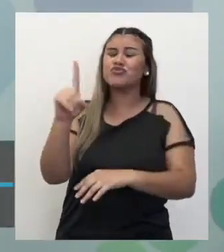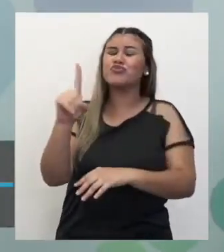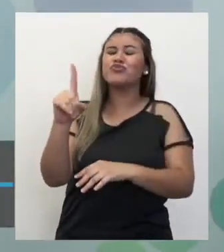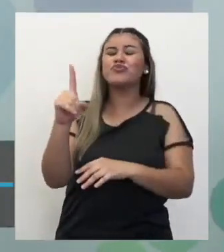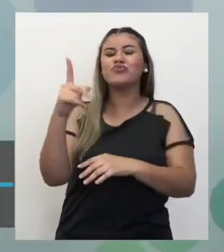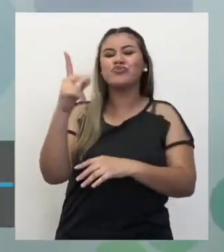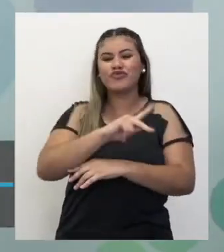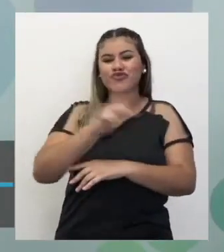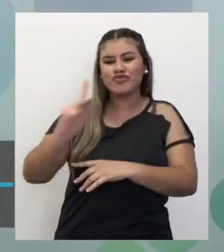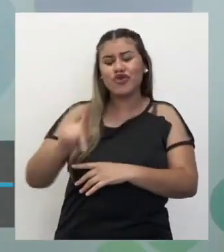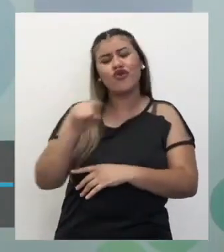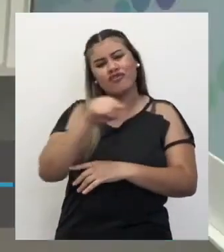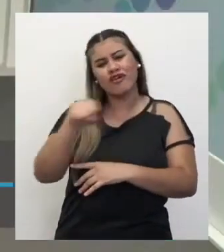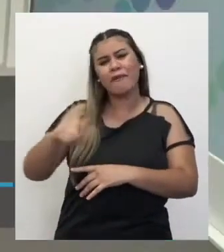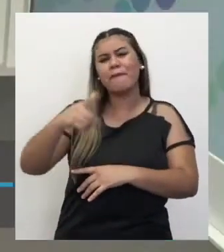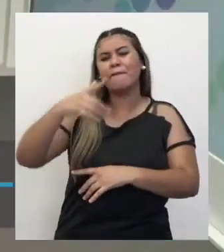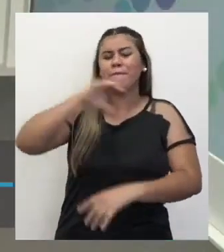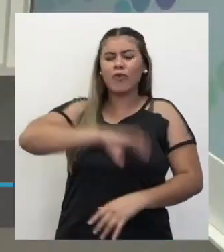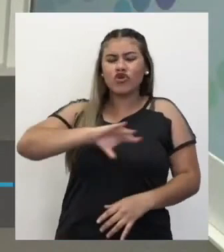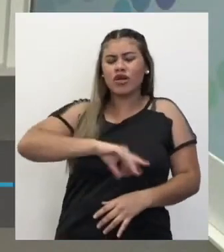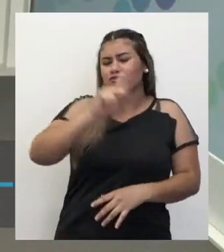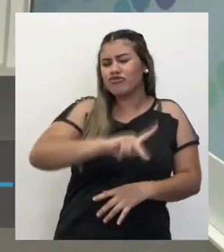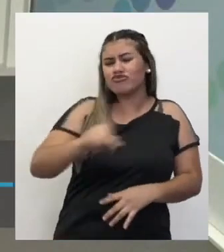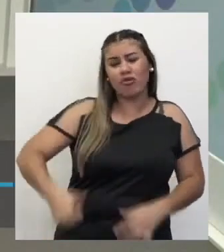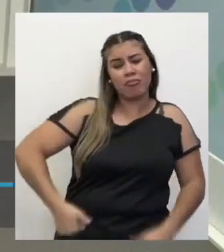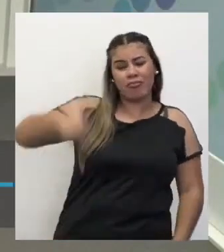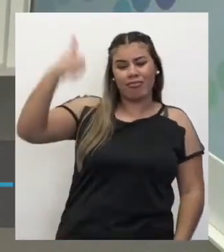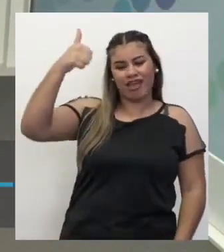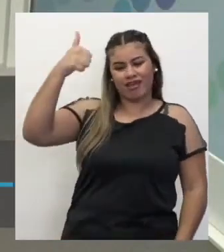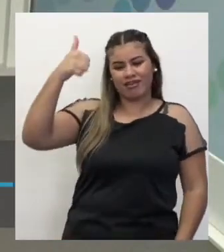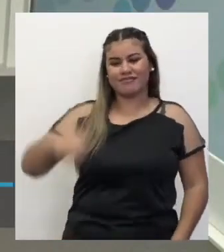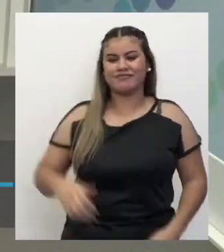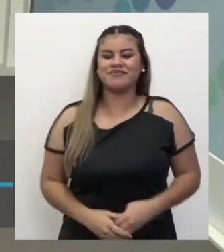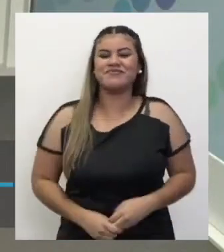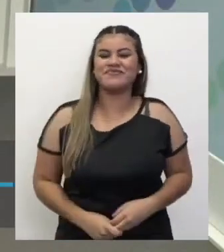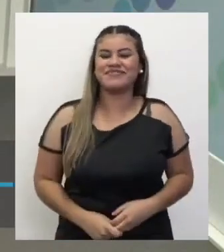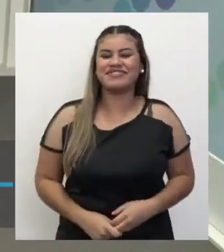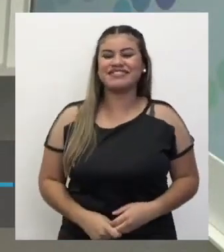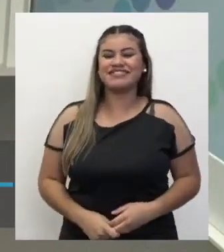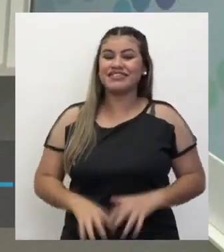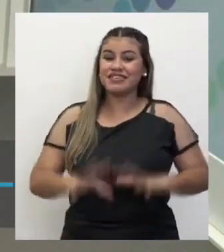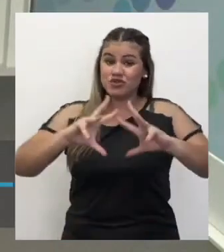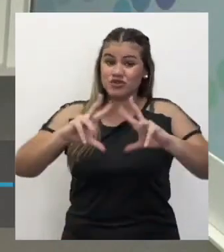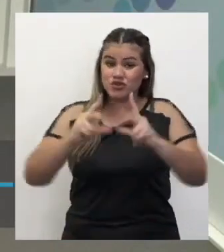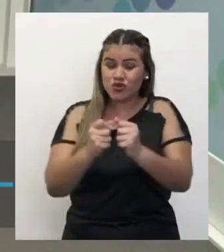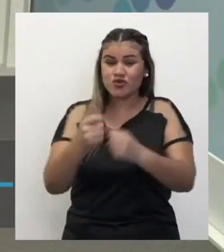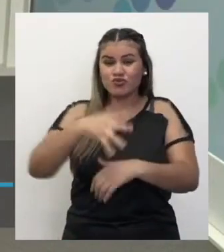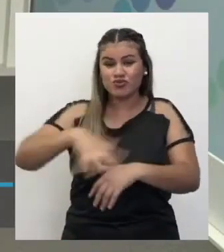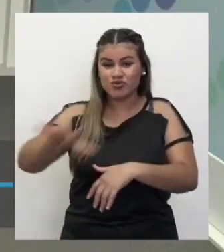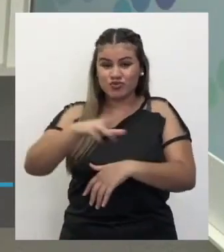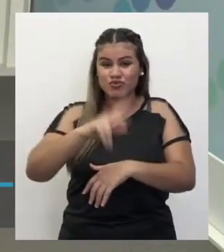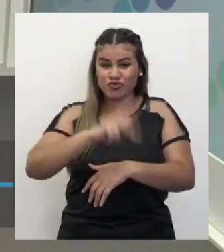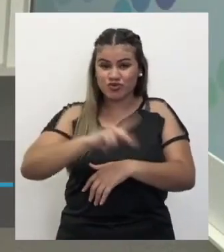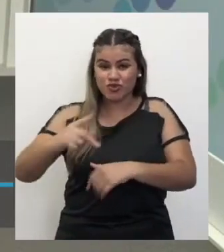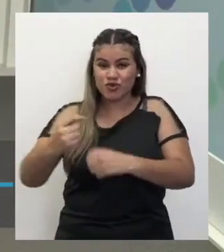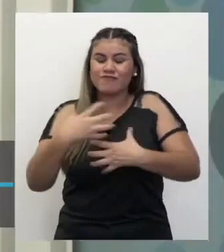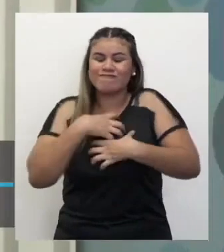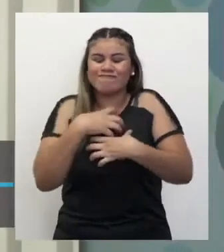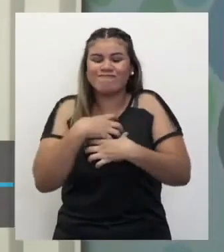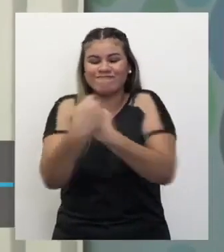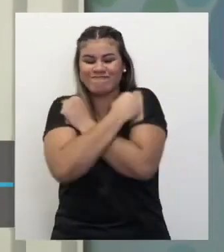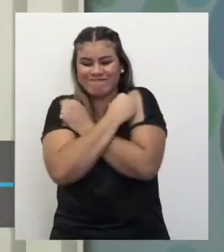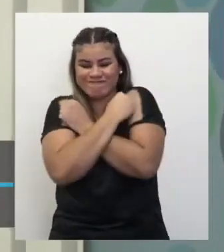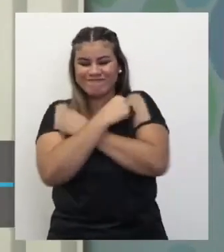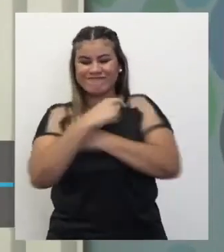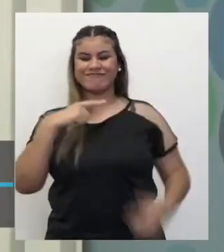lindo, Obrigado, Thiago. Um grande abraço. Todos os grande profs abraço. que estão nos assistindo todos também. Todos os professores, olha, sintam-se todos abraçados. Olha só, então vamos lá, tá falando